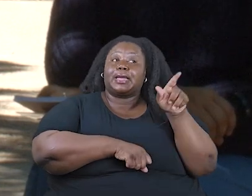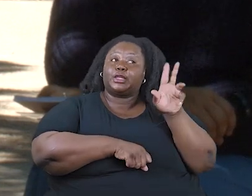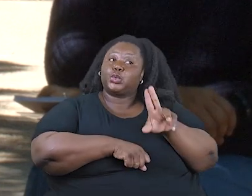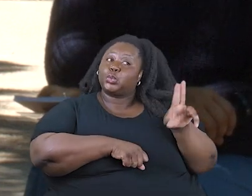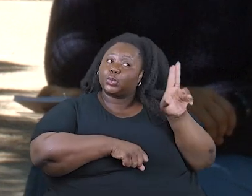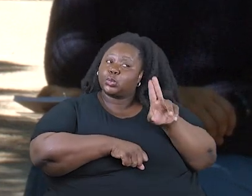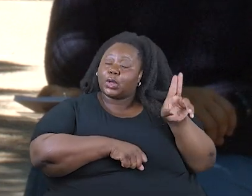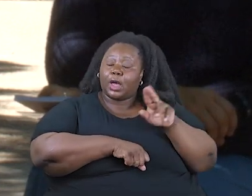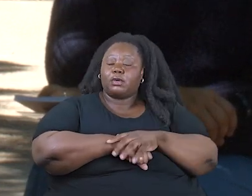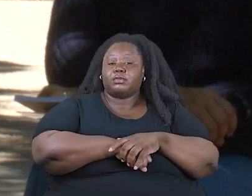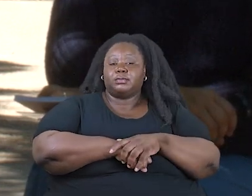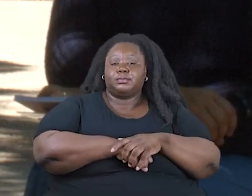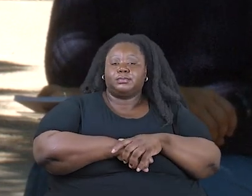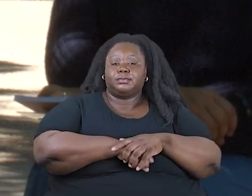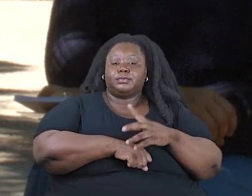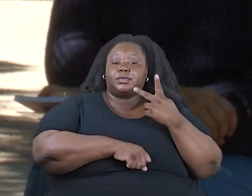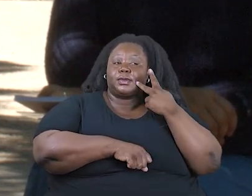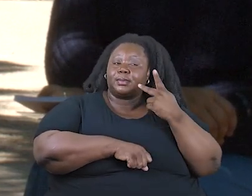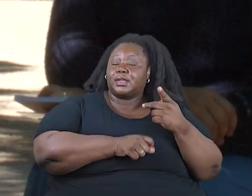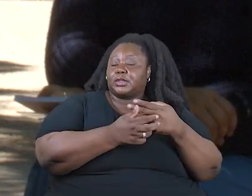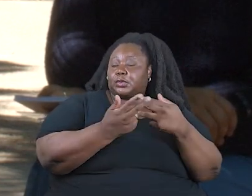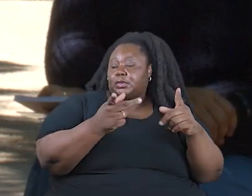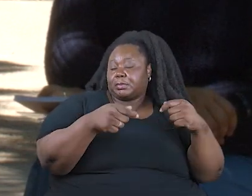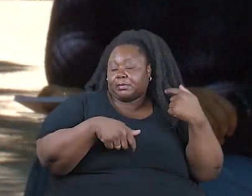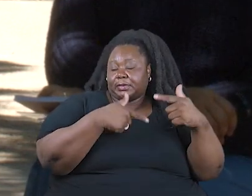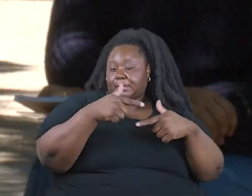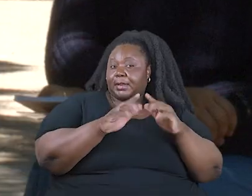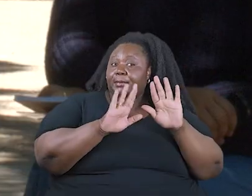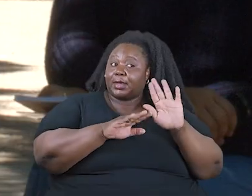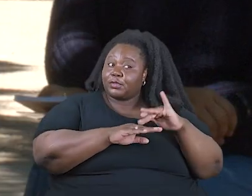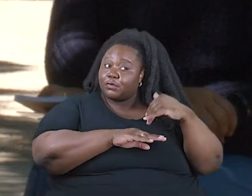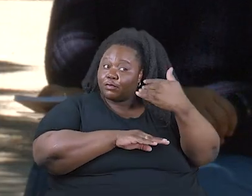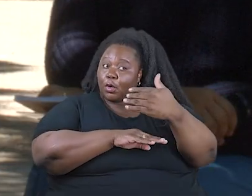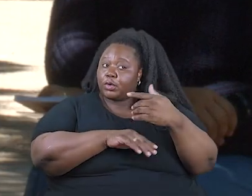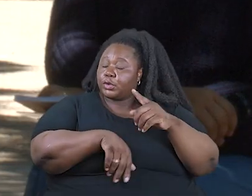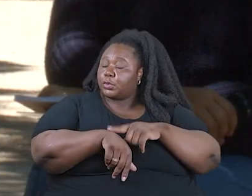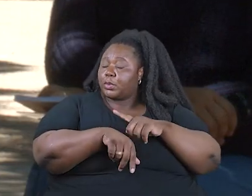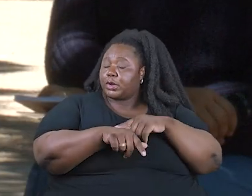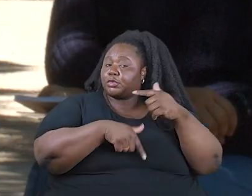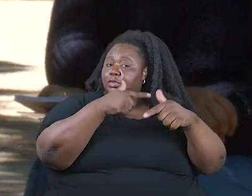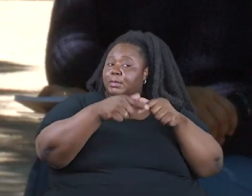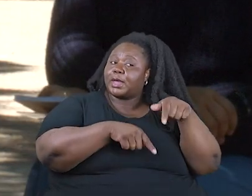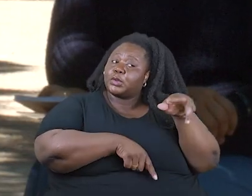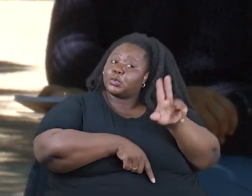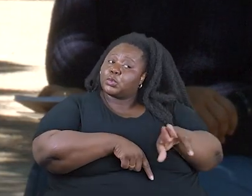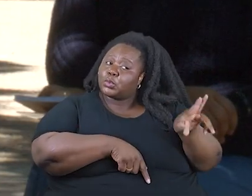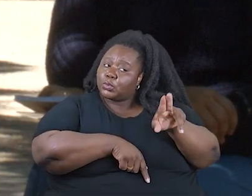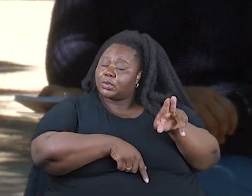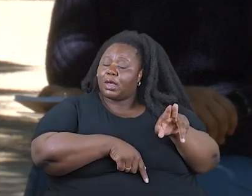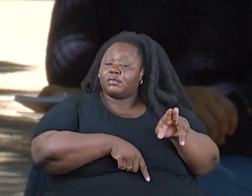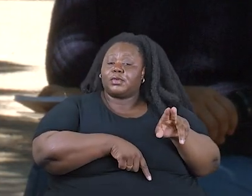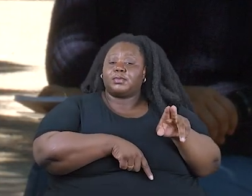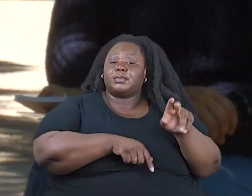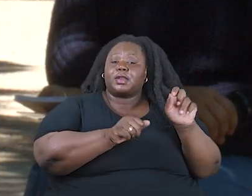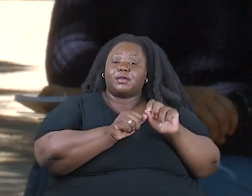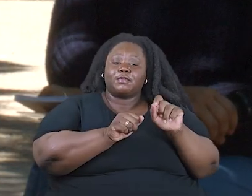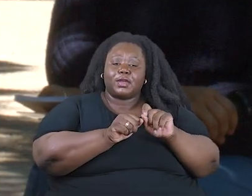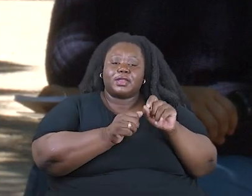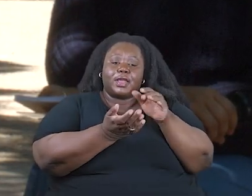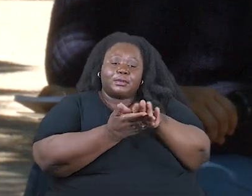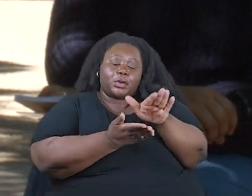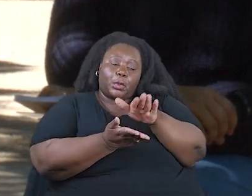usavam para burocracia. Mas fora do horário de expediente, eles usavam essa máquina para produzir